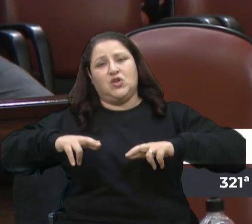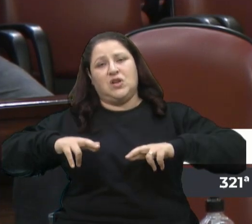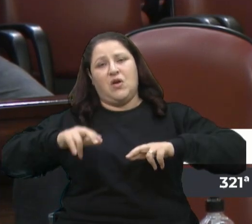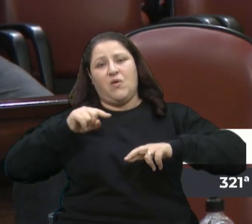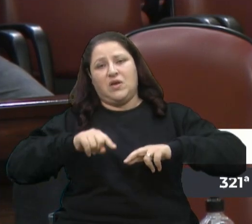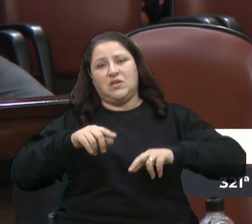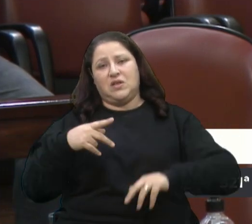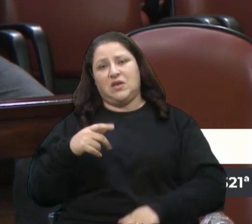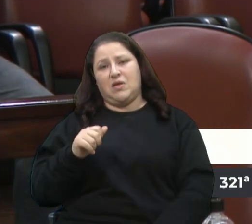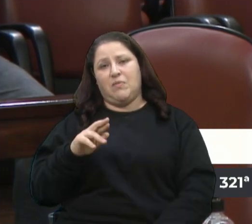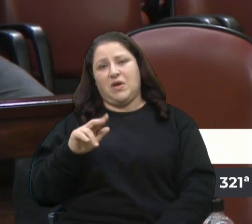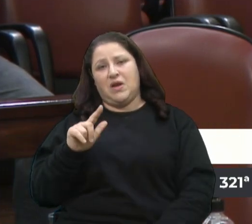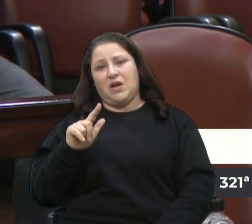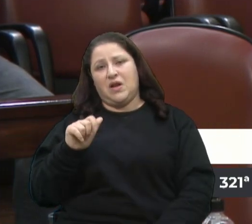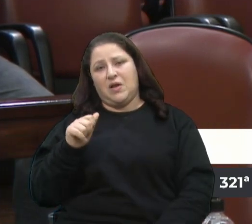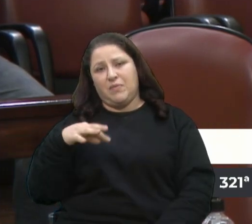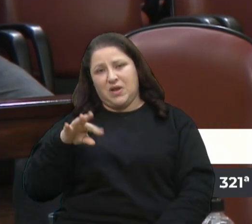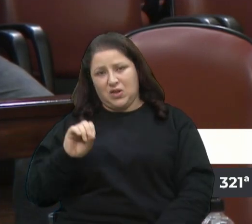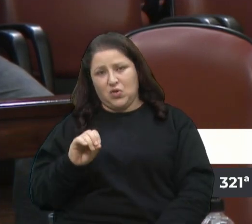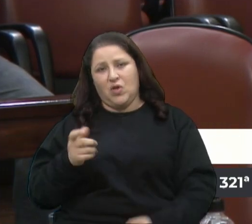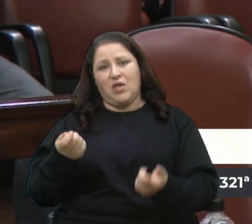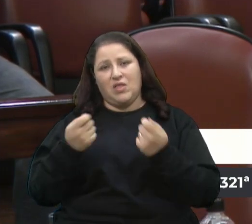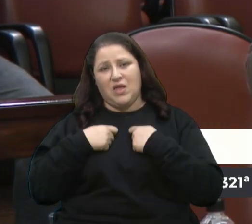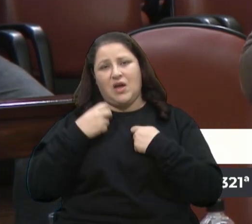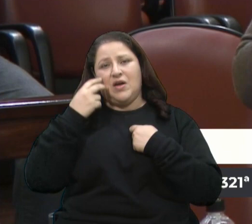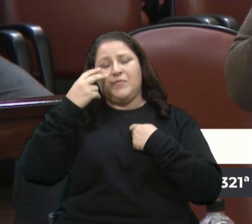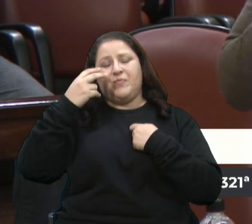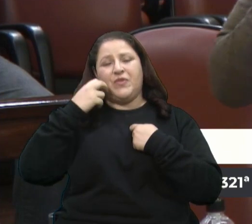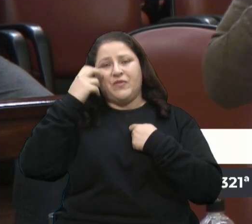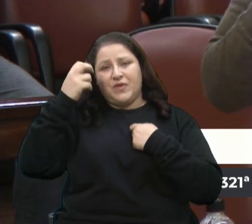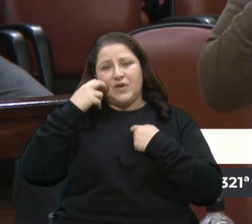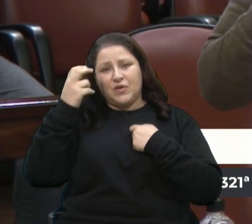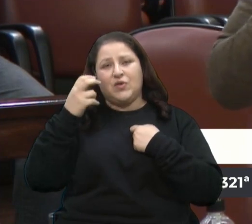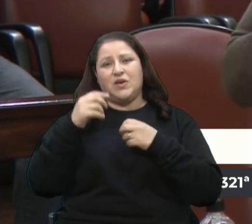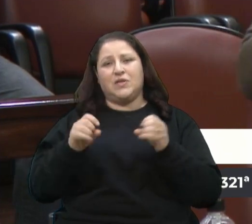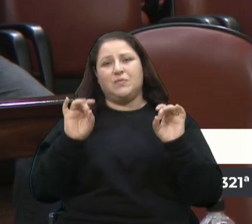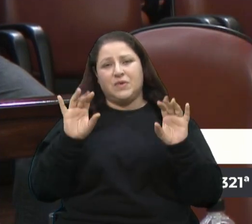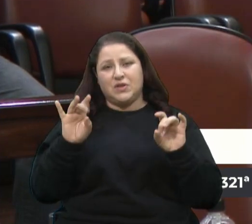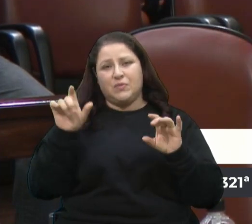envergonha as câmaras de vereadores, principalmente o nome do vereador Felipe Grêmio Maia, que foi o